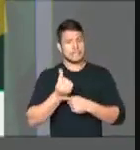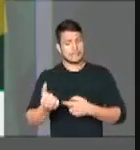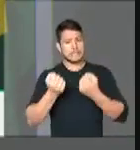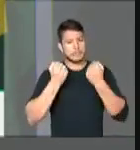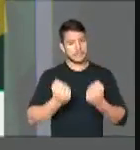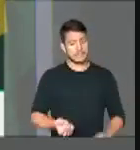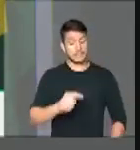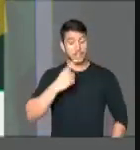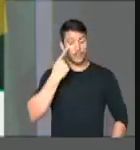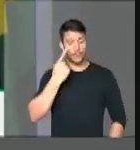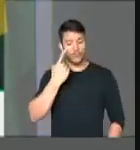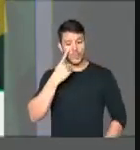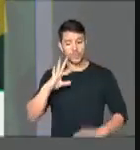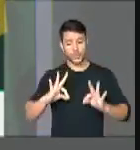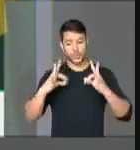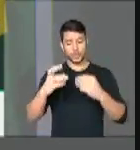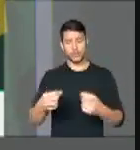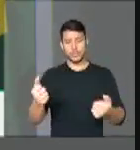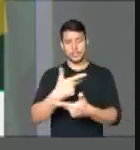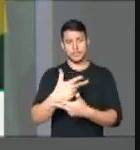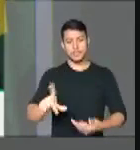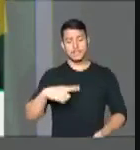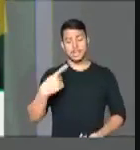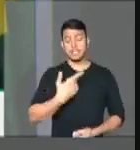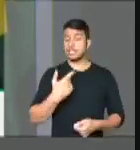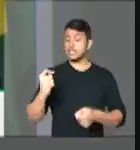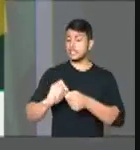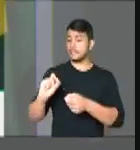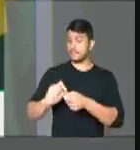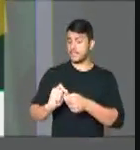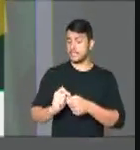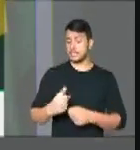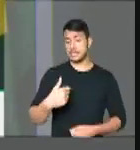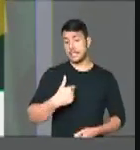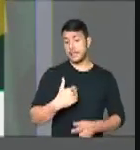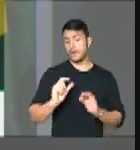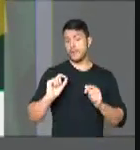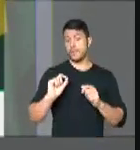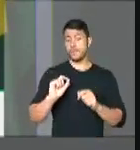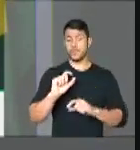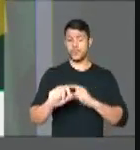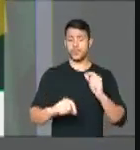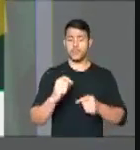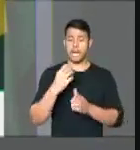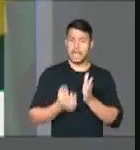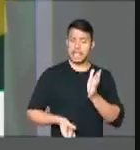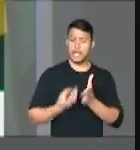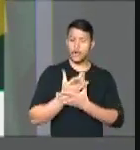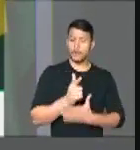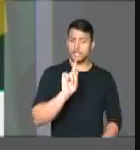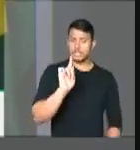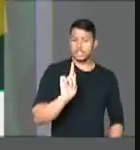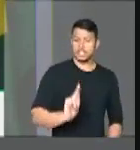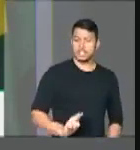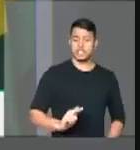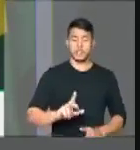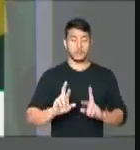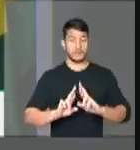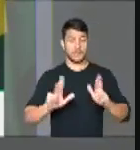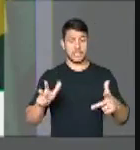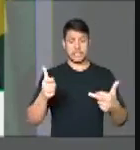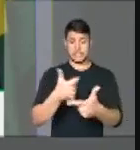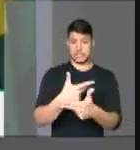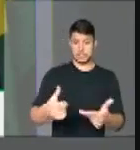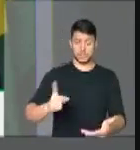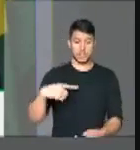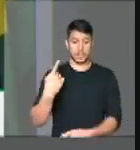eu olho para trás e vejo o que a gente fez, eu comecei criando toda uma forma de gestão diferente do que